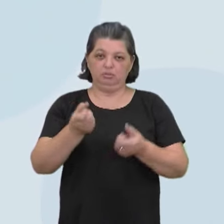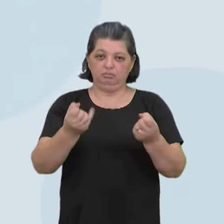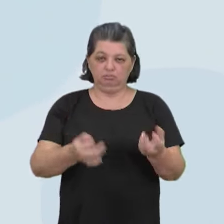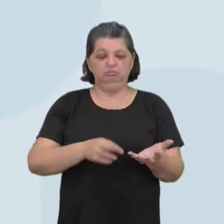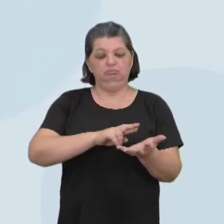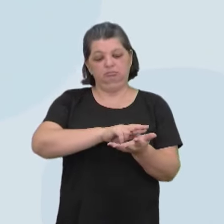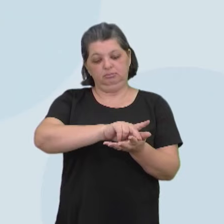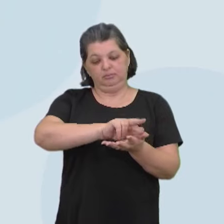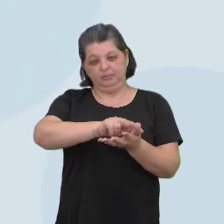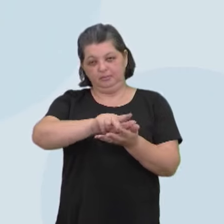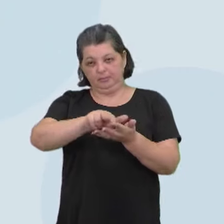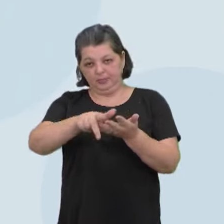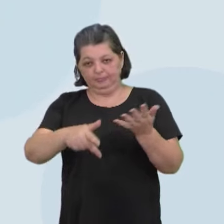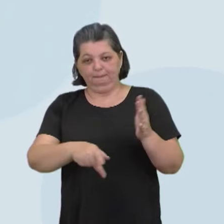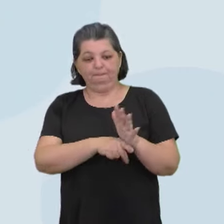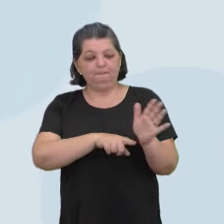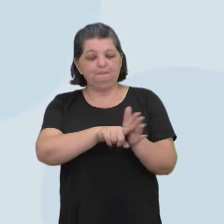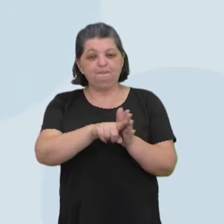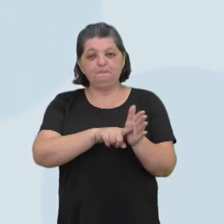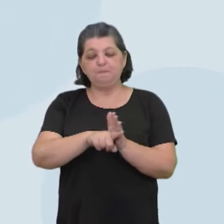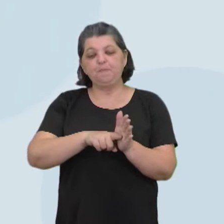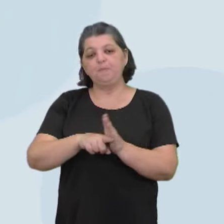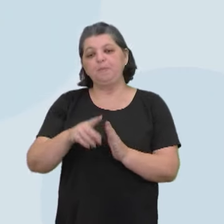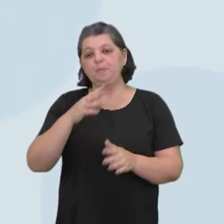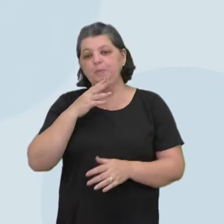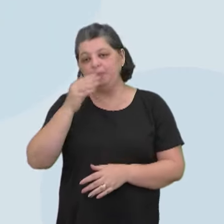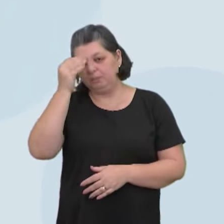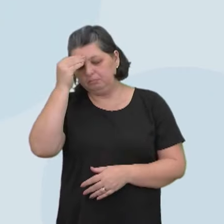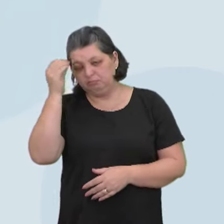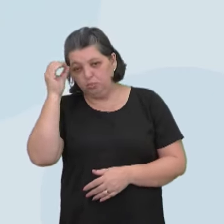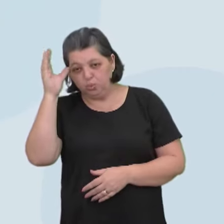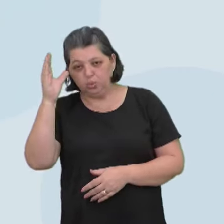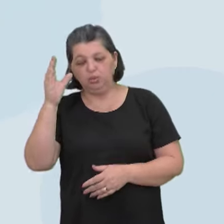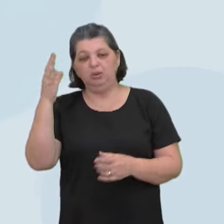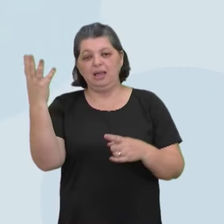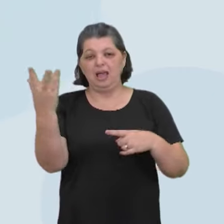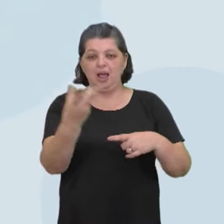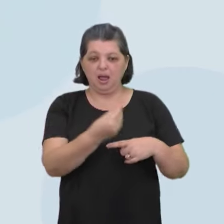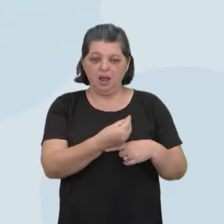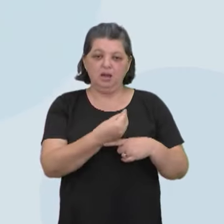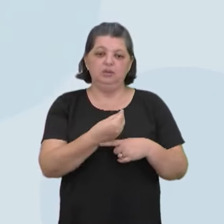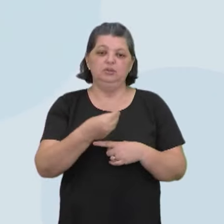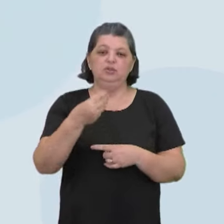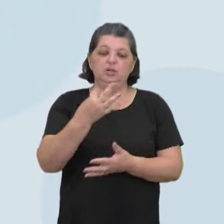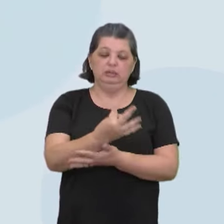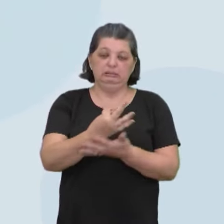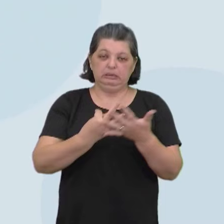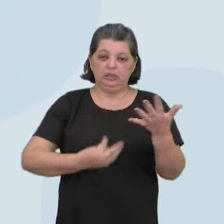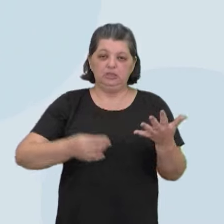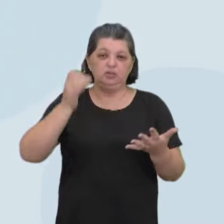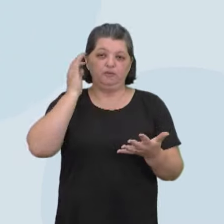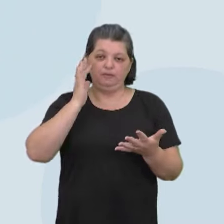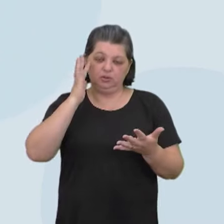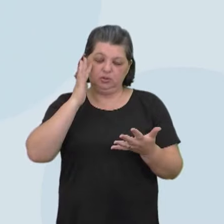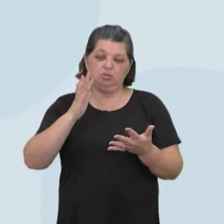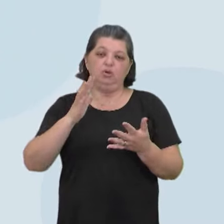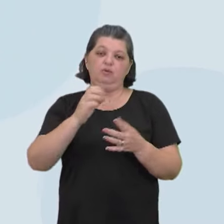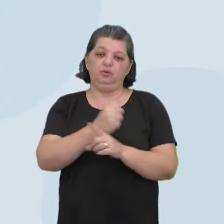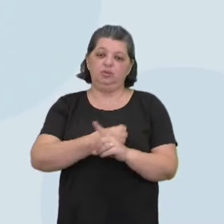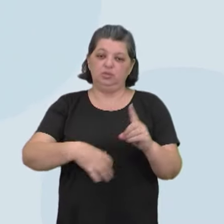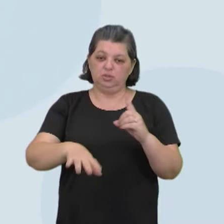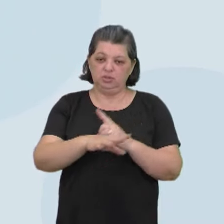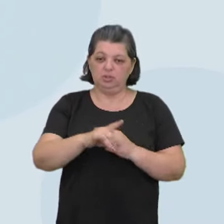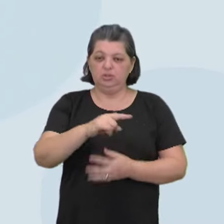diferentes fontes de conhecimento, expressões artísticas, textos filosóficos e sociológicos,